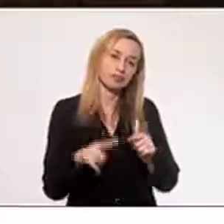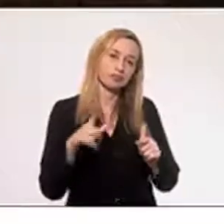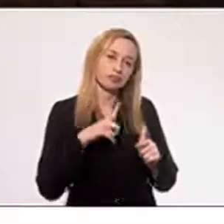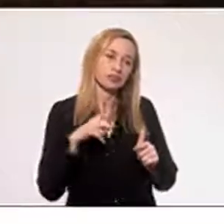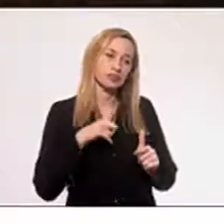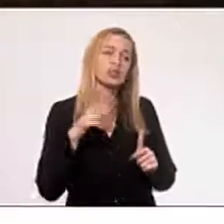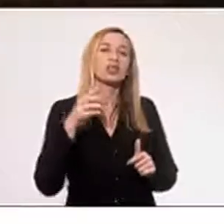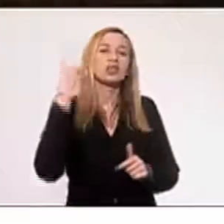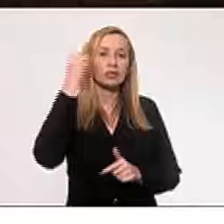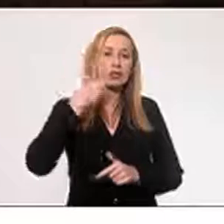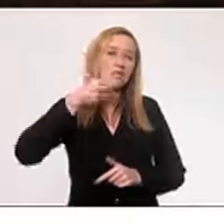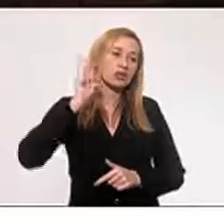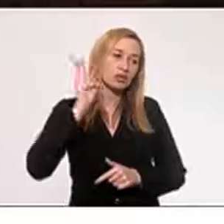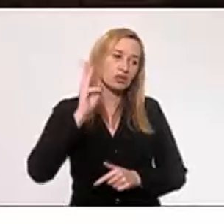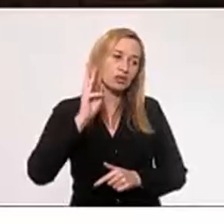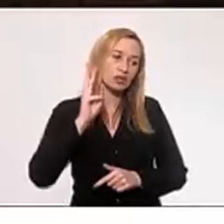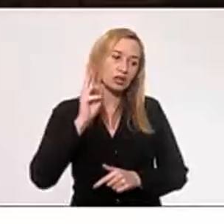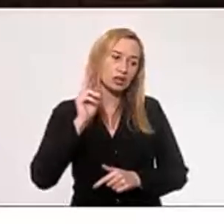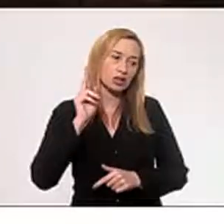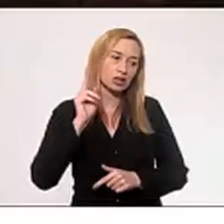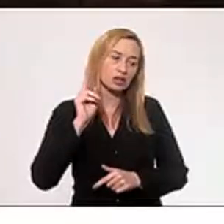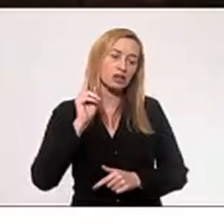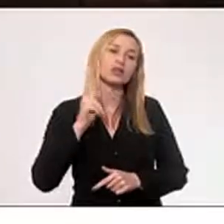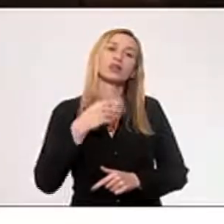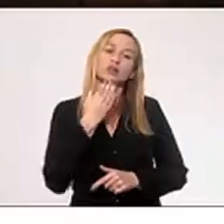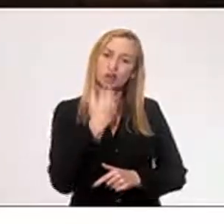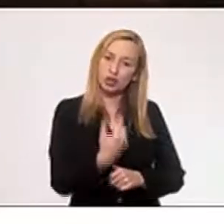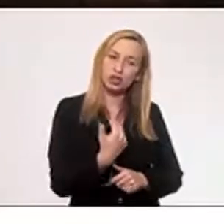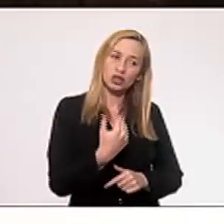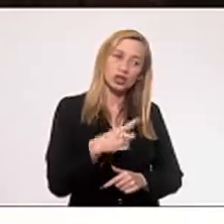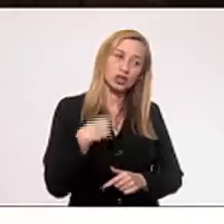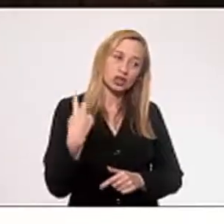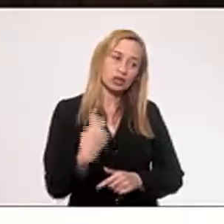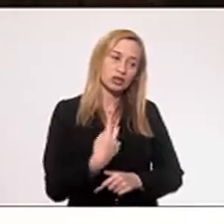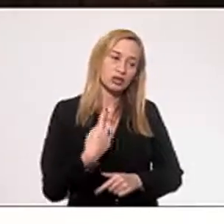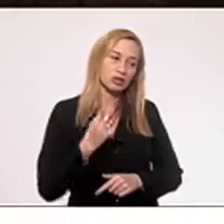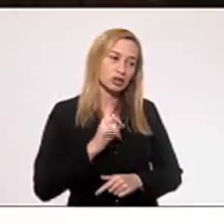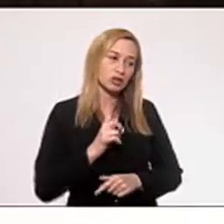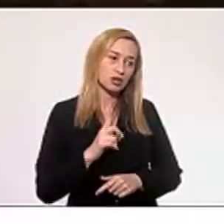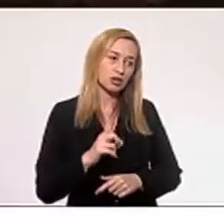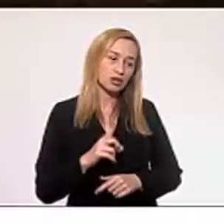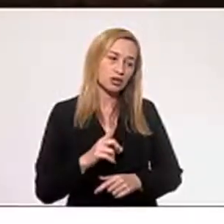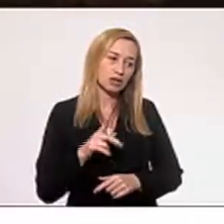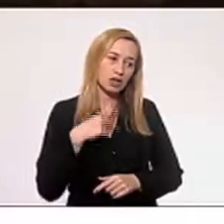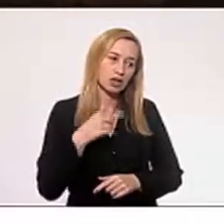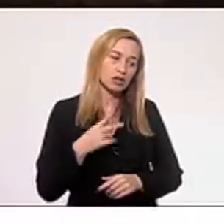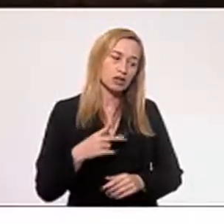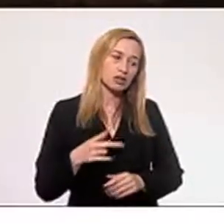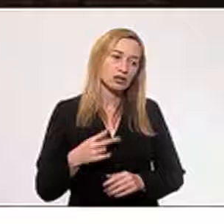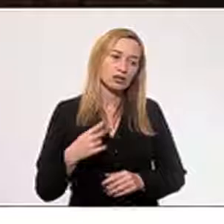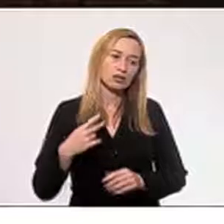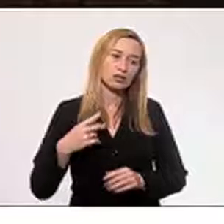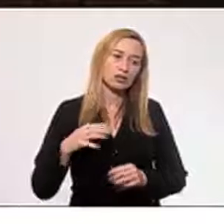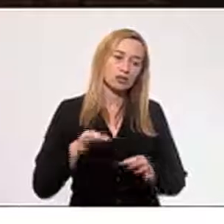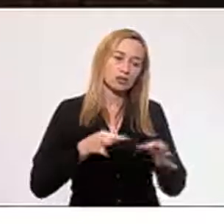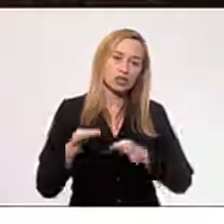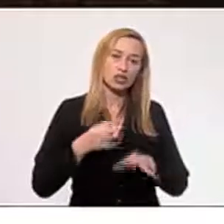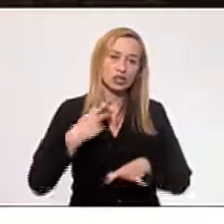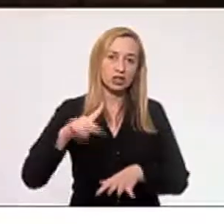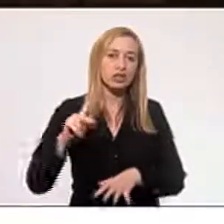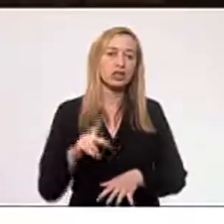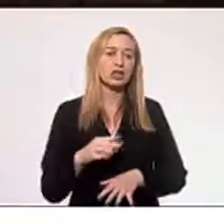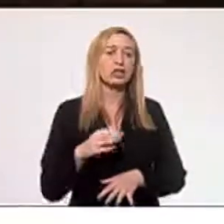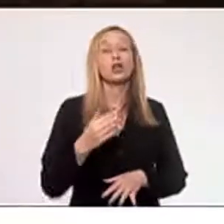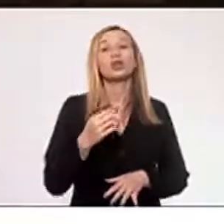deputado Knoploch, e aí vou encerrar, fez um apelo para que nós não emendássemos o seu projeto de resolução. O apelo que faço é,